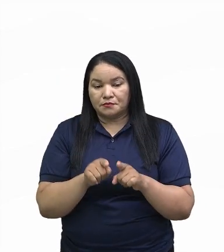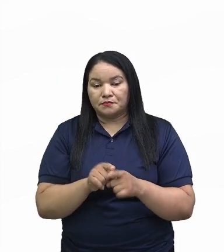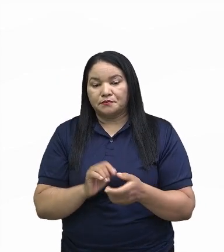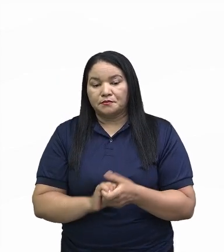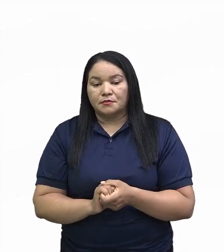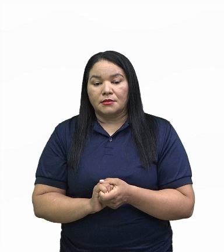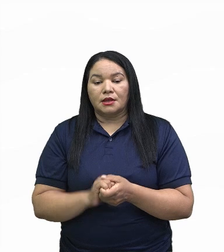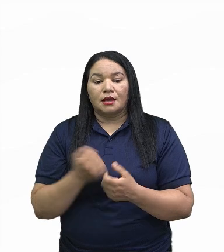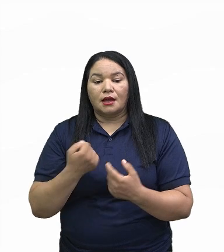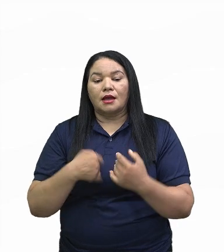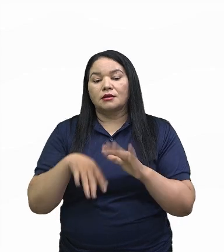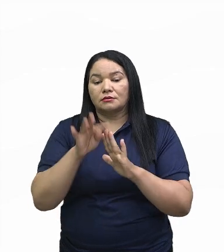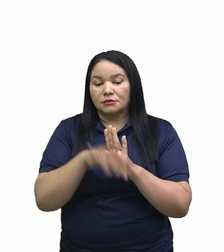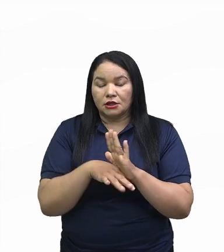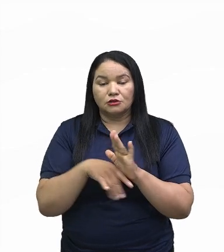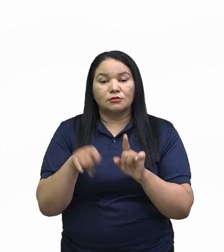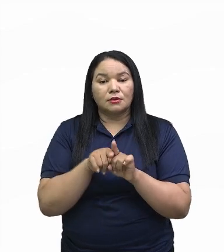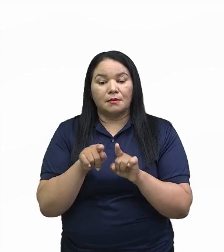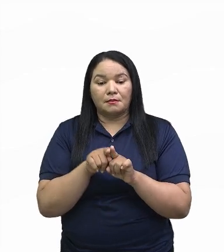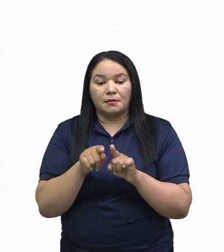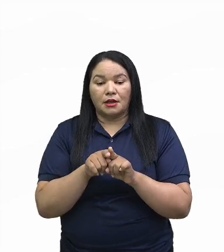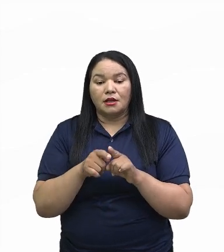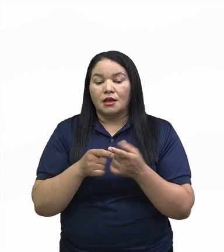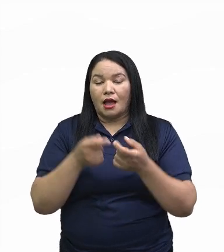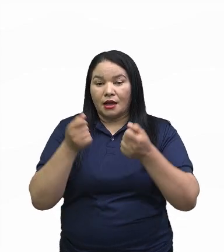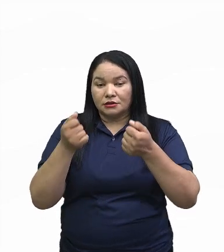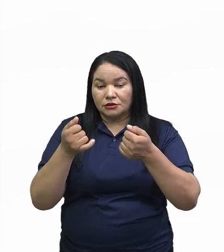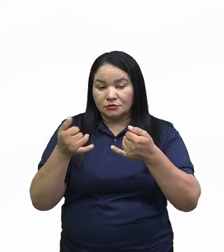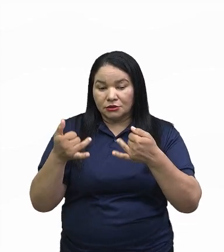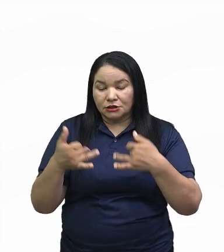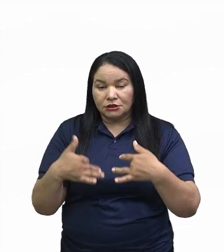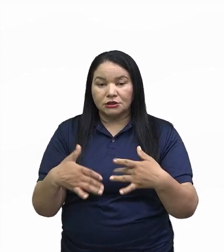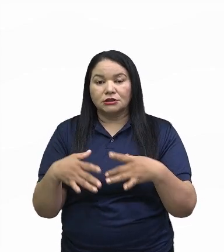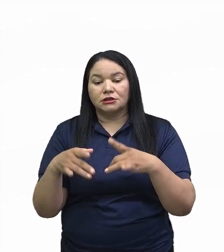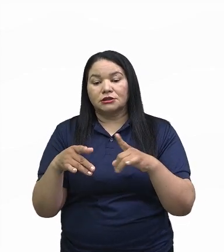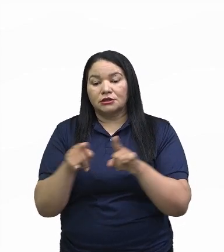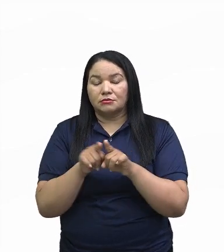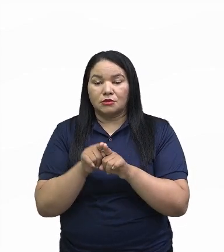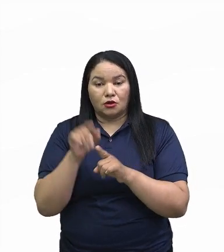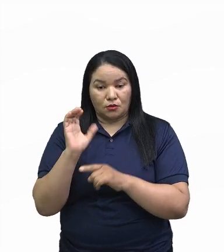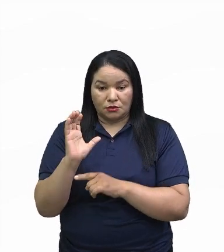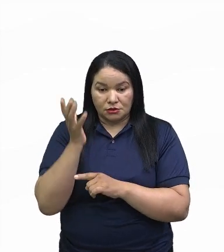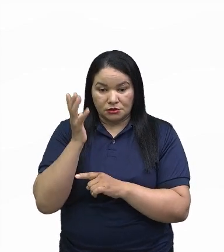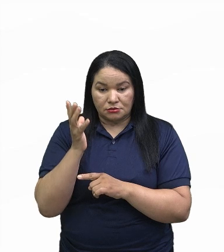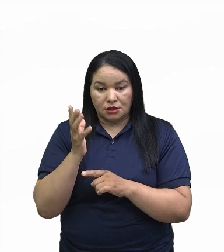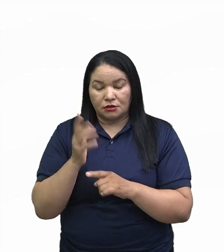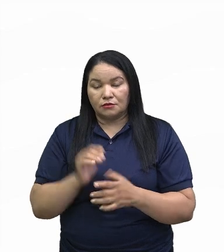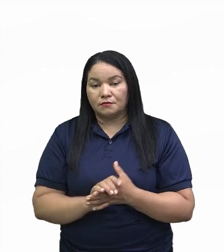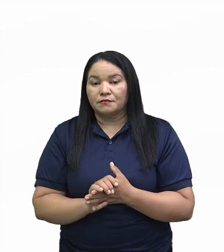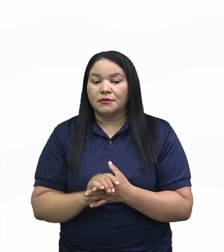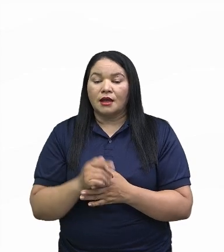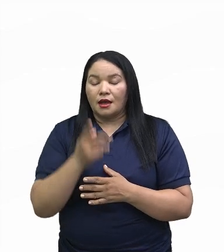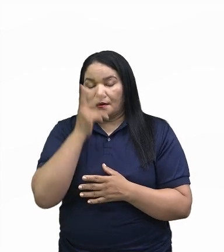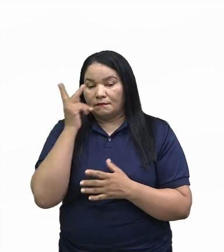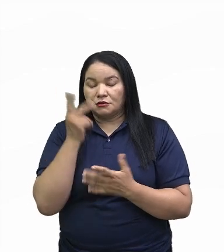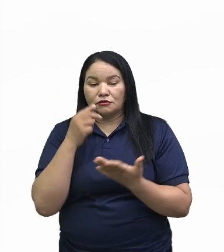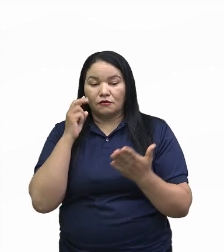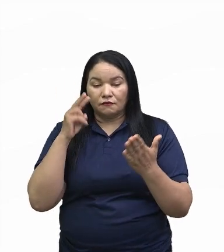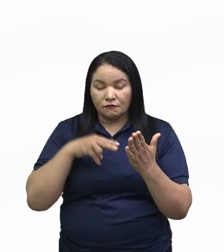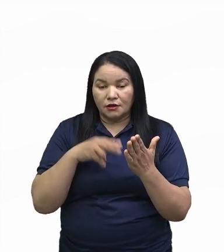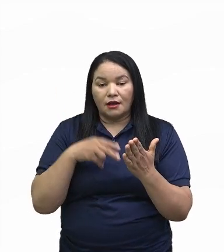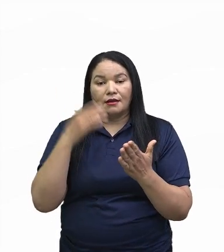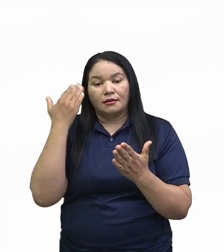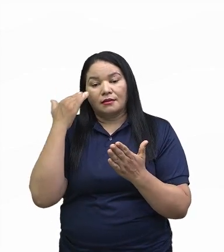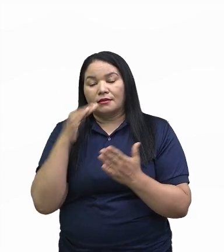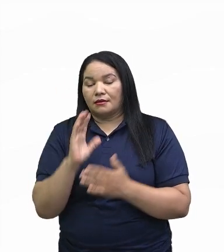texto ele é descritivo, né, porque ele vai descrever o fato para que a pessoa que lê vai entender o que aconteceu,